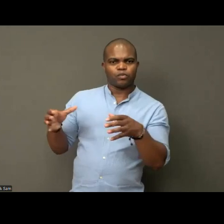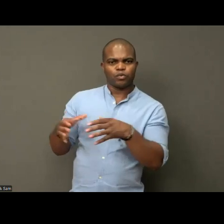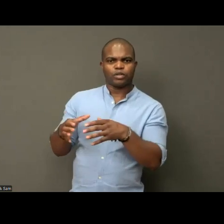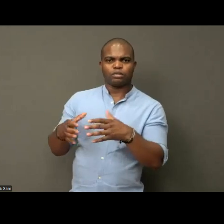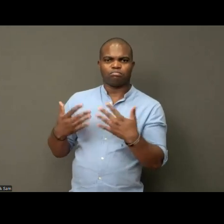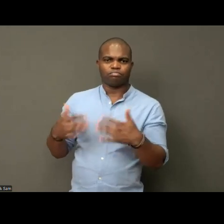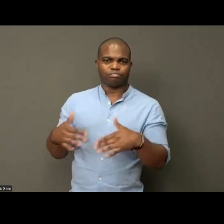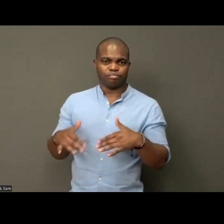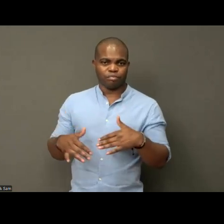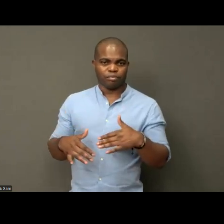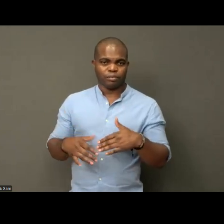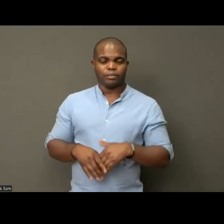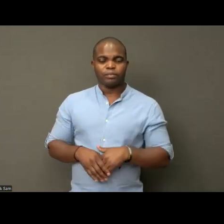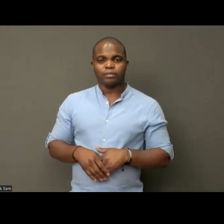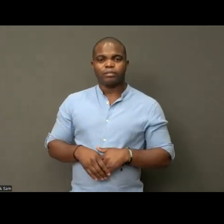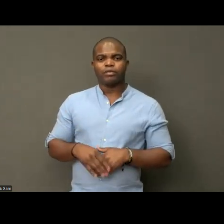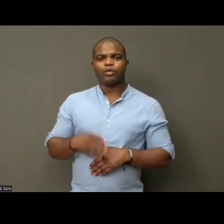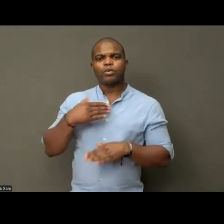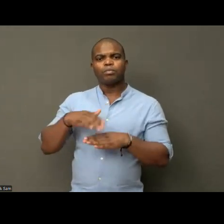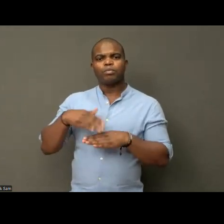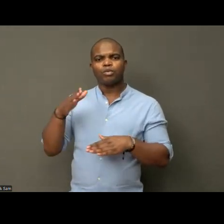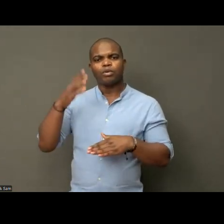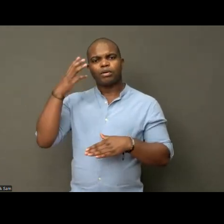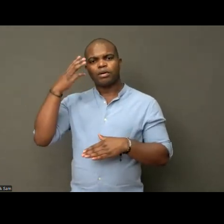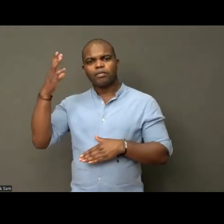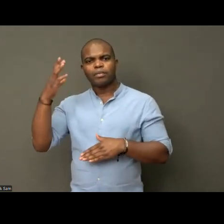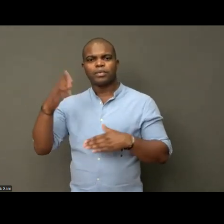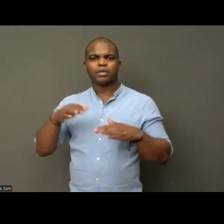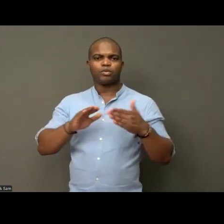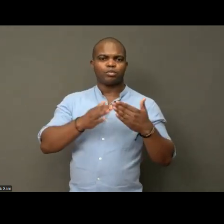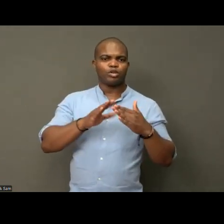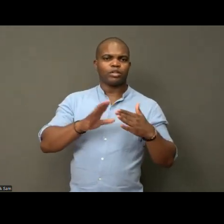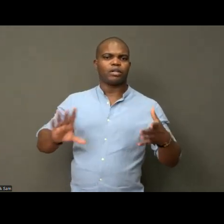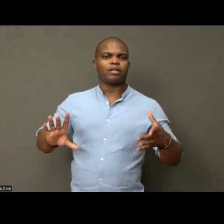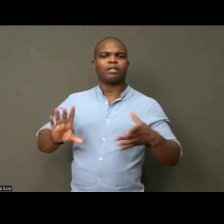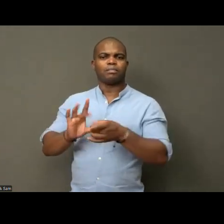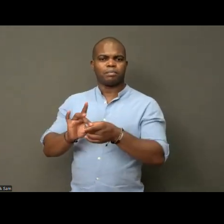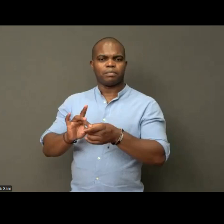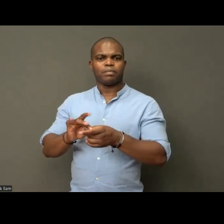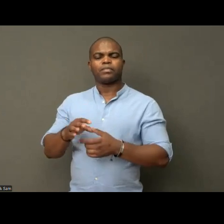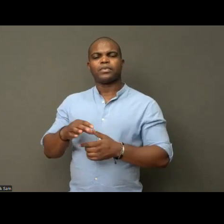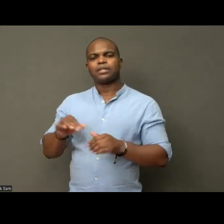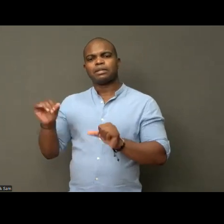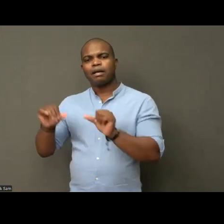países da América, para o benefício da saúde das comunidades mais carentes.